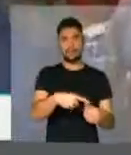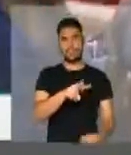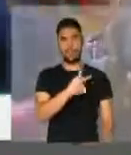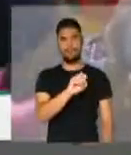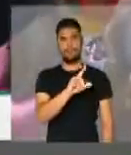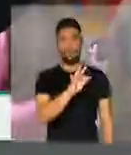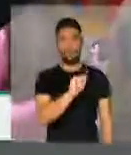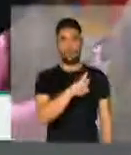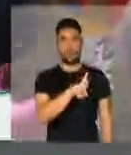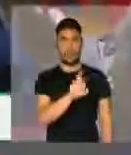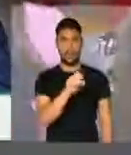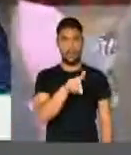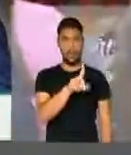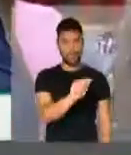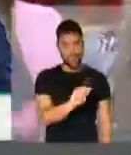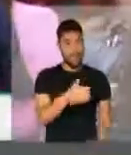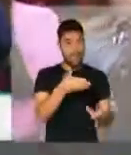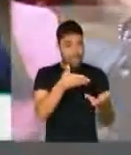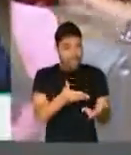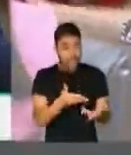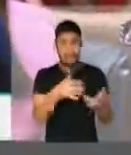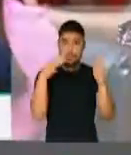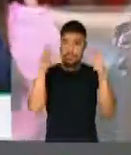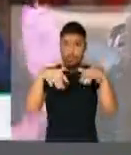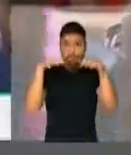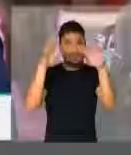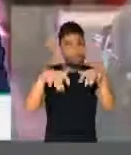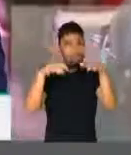Redonda. Aquela chuva negra